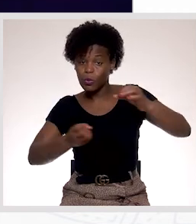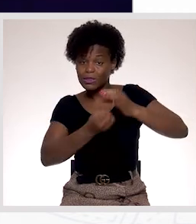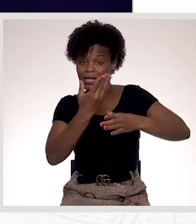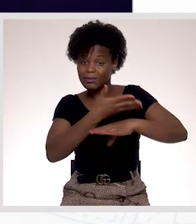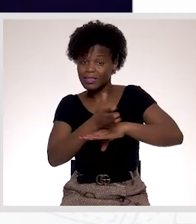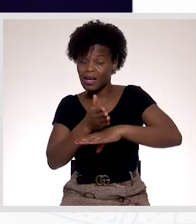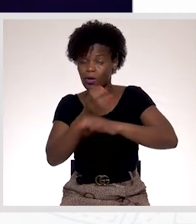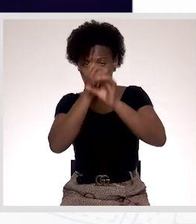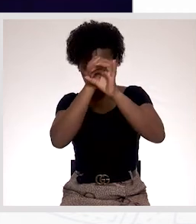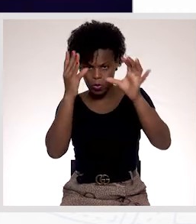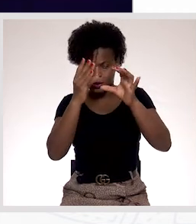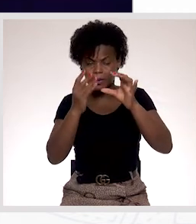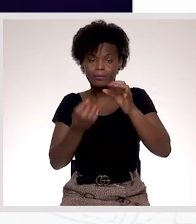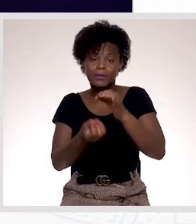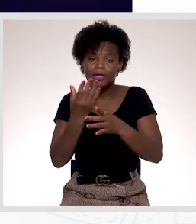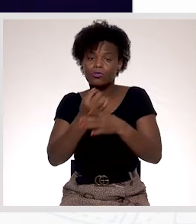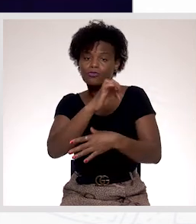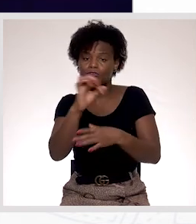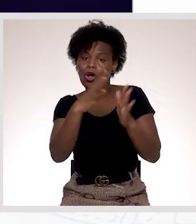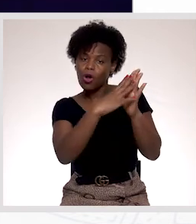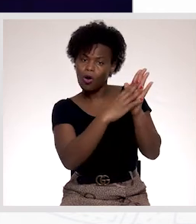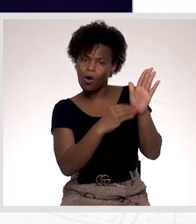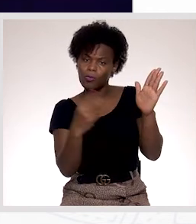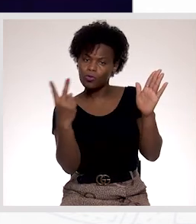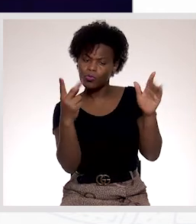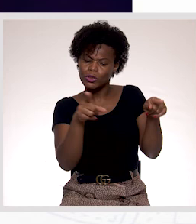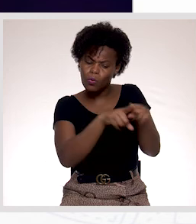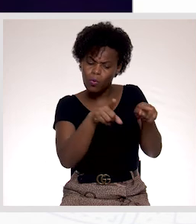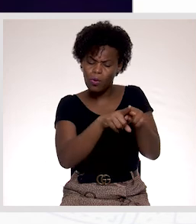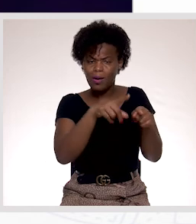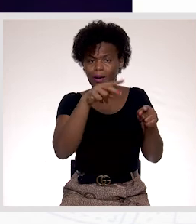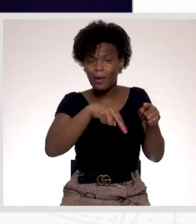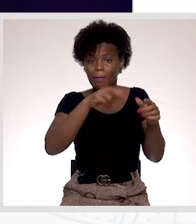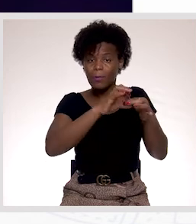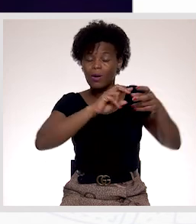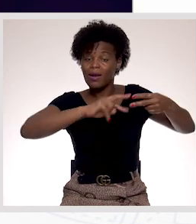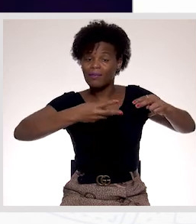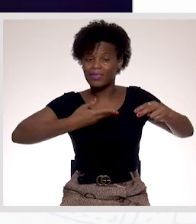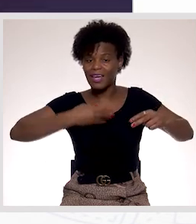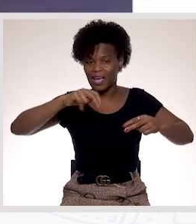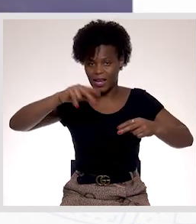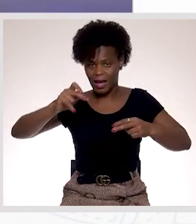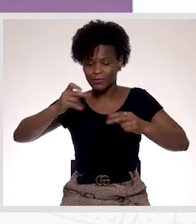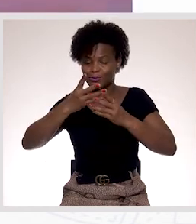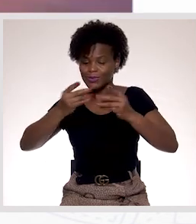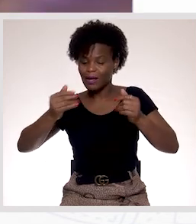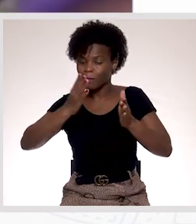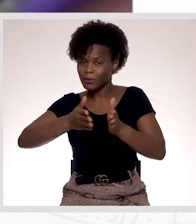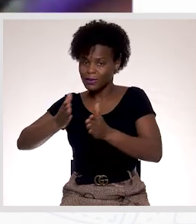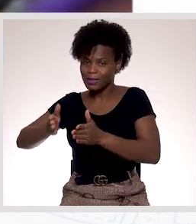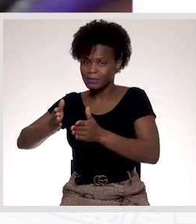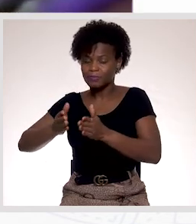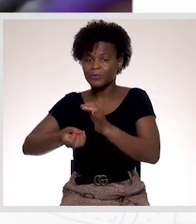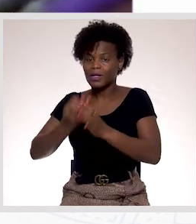atrasadas tenham concluído a sua replicação, duas cópias idênticas da molécula de DNA é o resultado. O